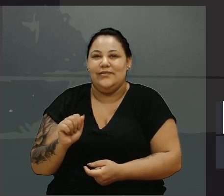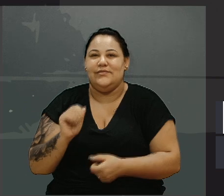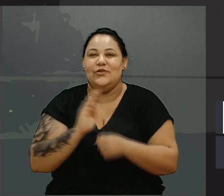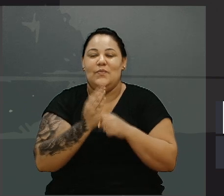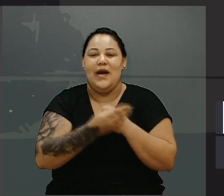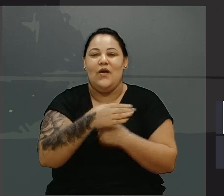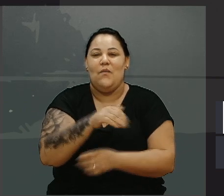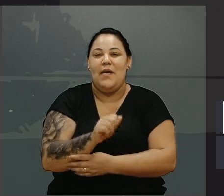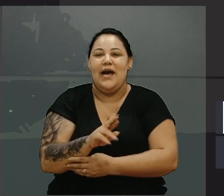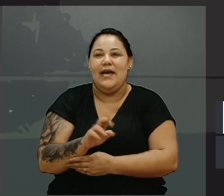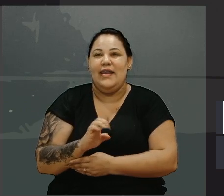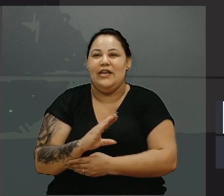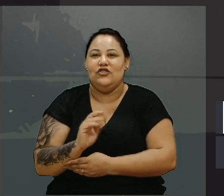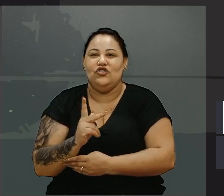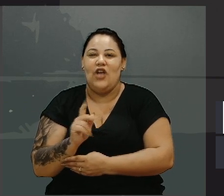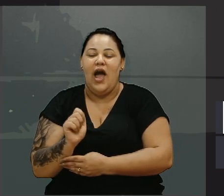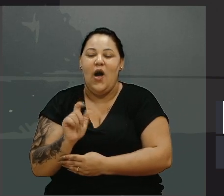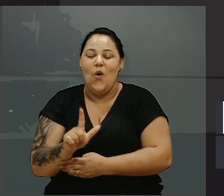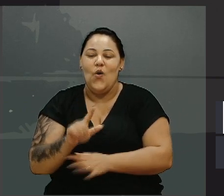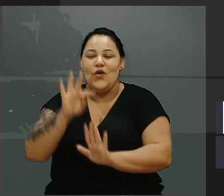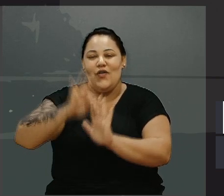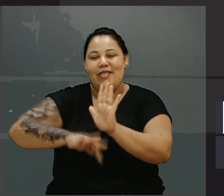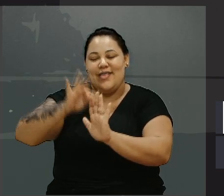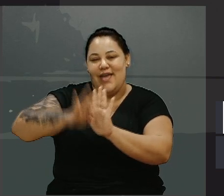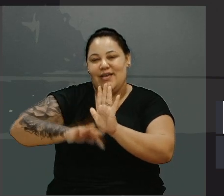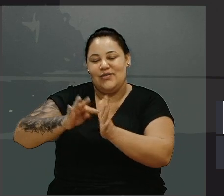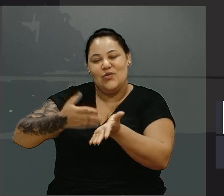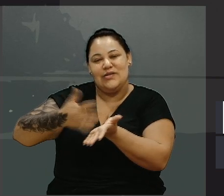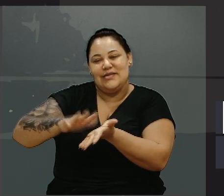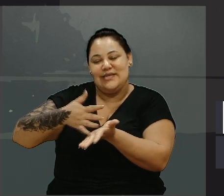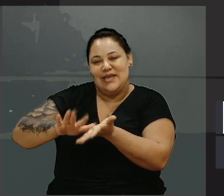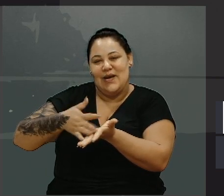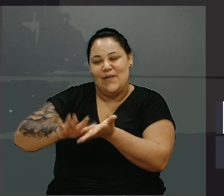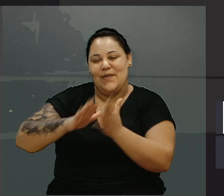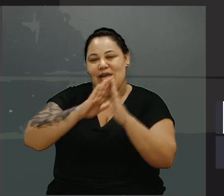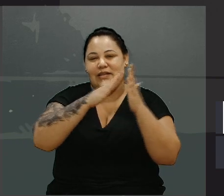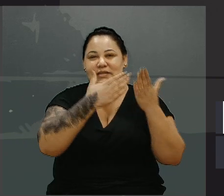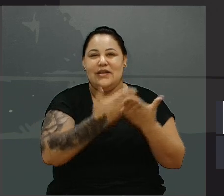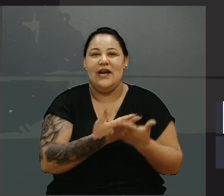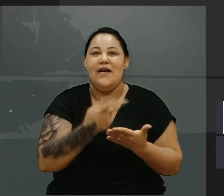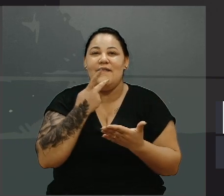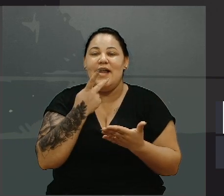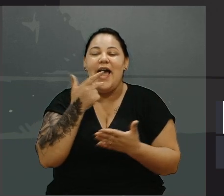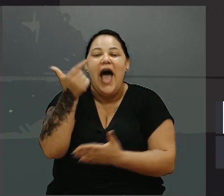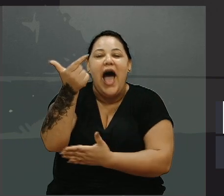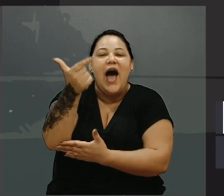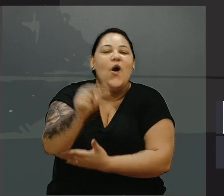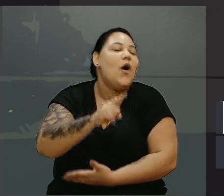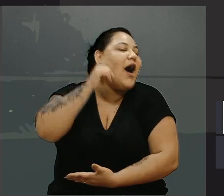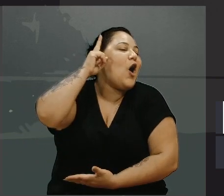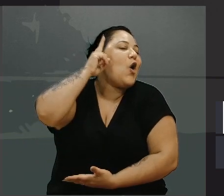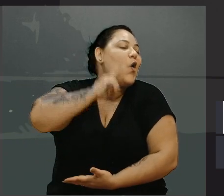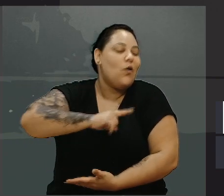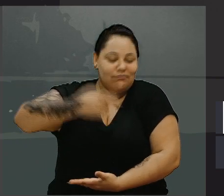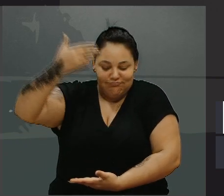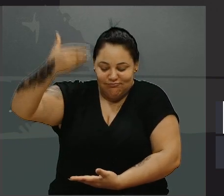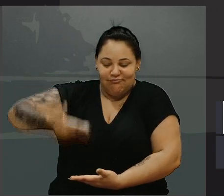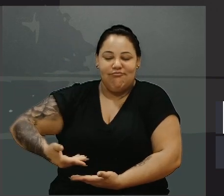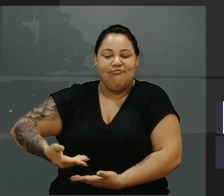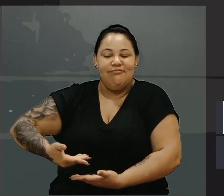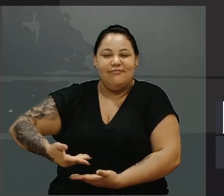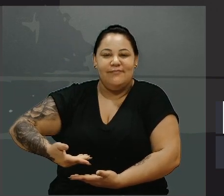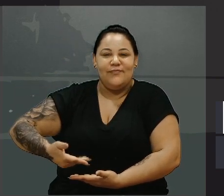Floriano, e o samba enredo da escola trata da outra cor dessa cidade sou eu, é